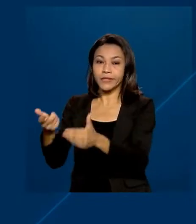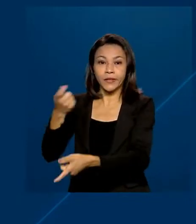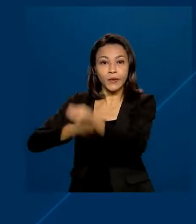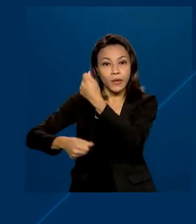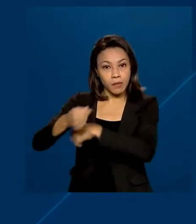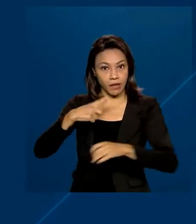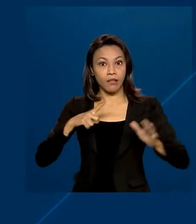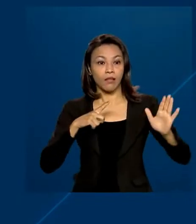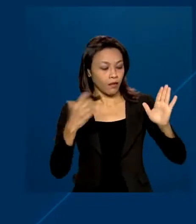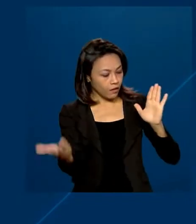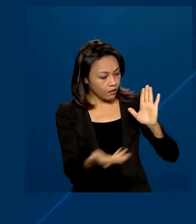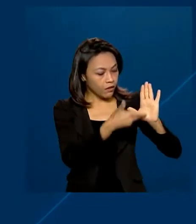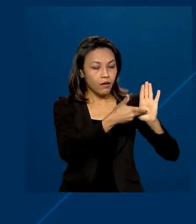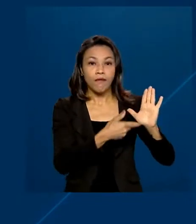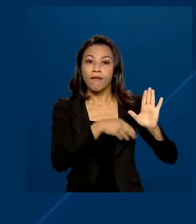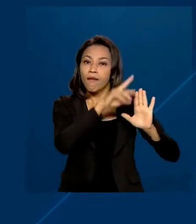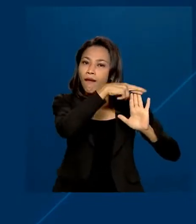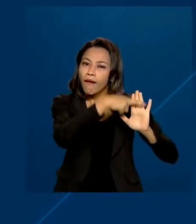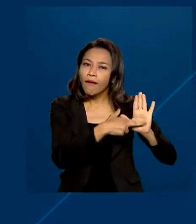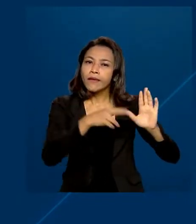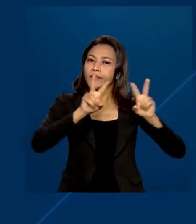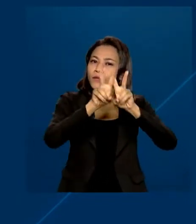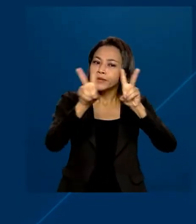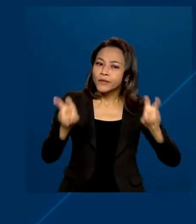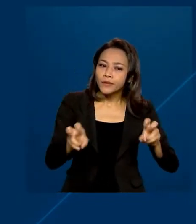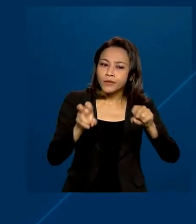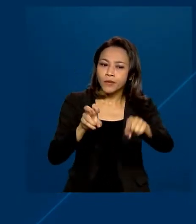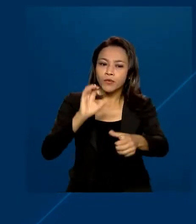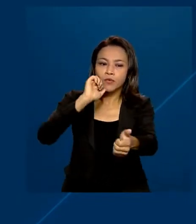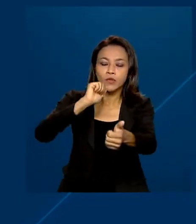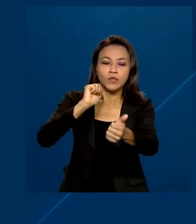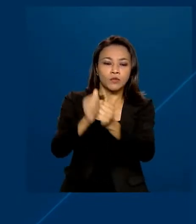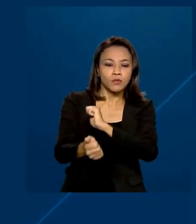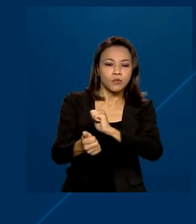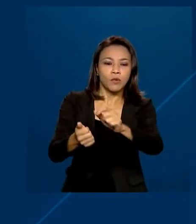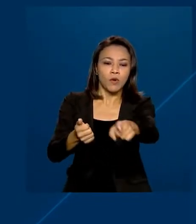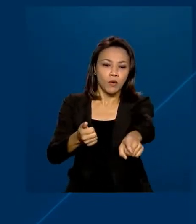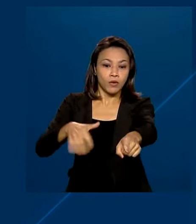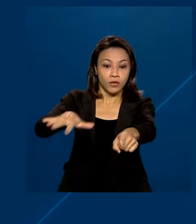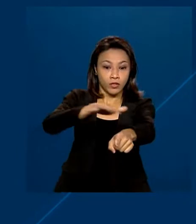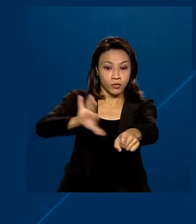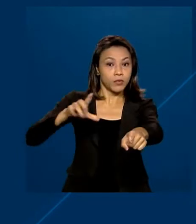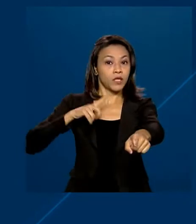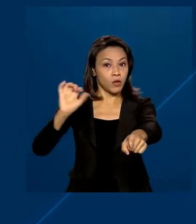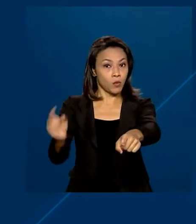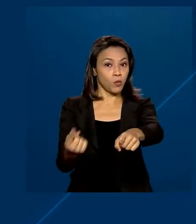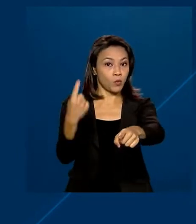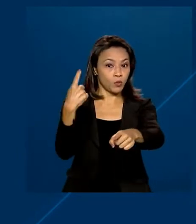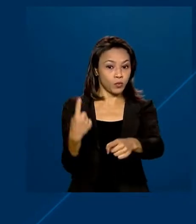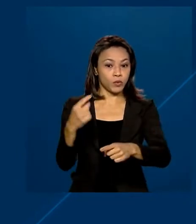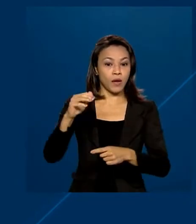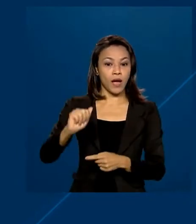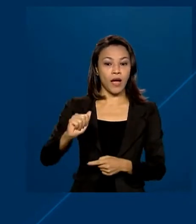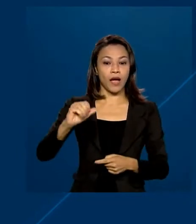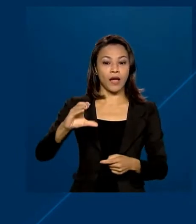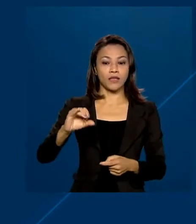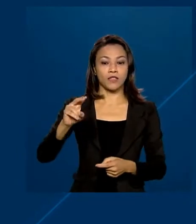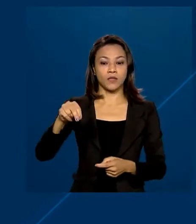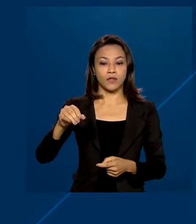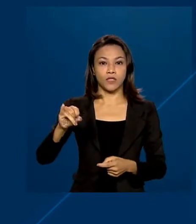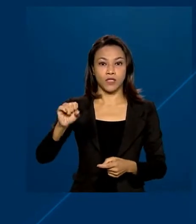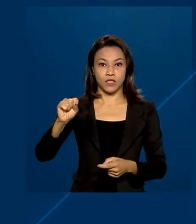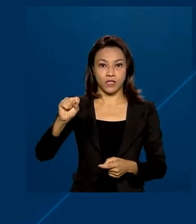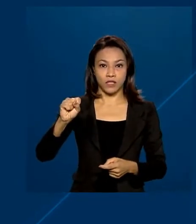estão valendo novas regras de registro público de empresas, regras que são mais simples e modernas na hora de você abrir